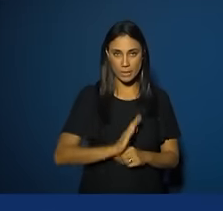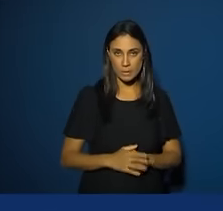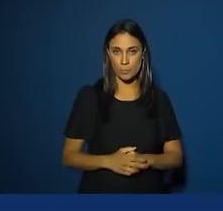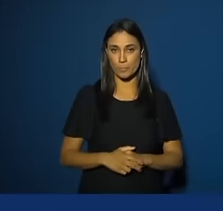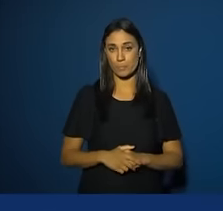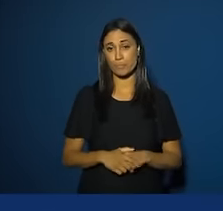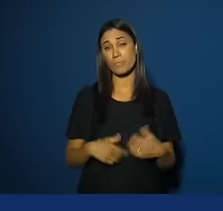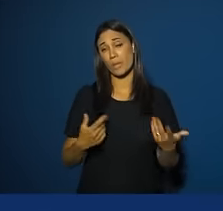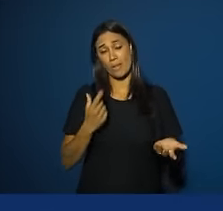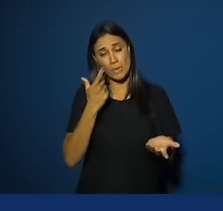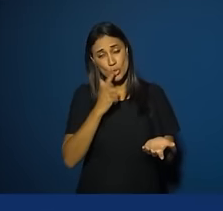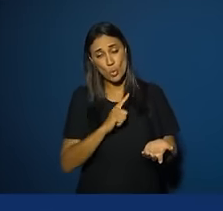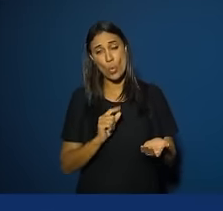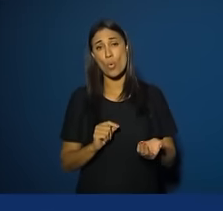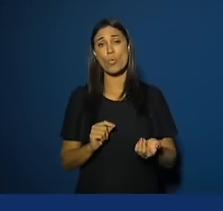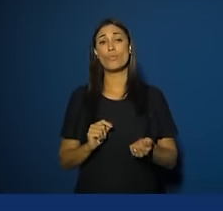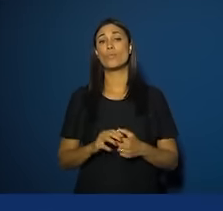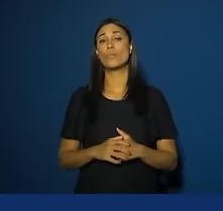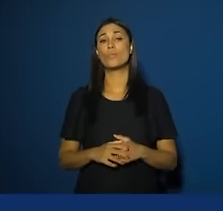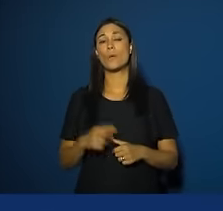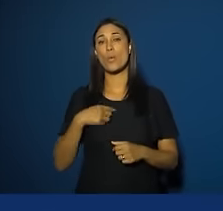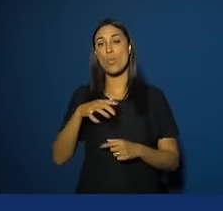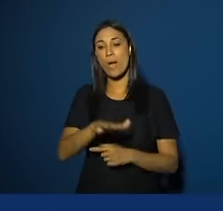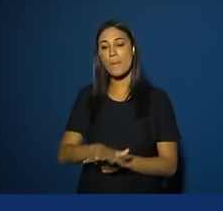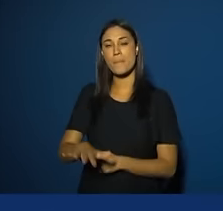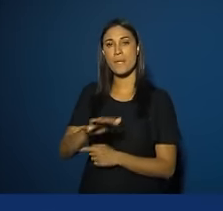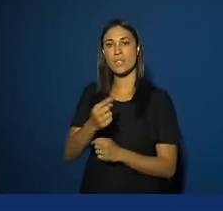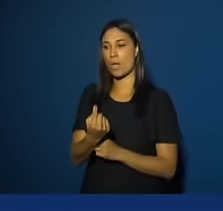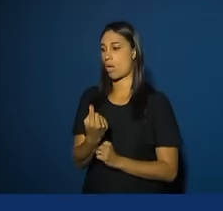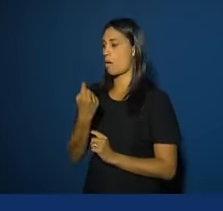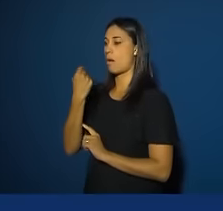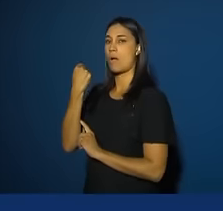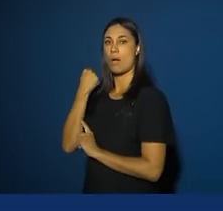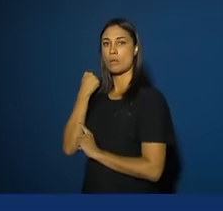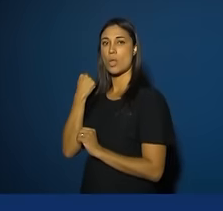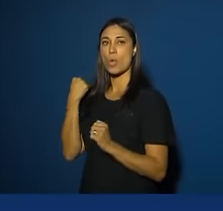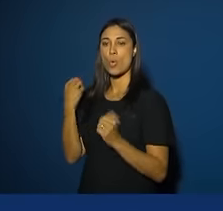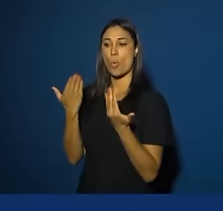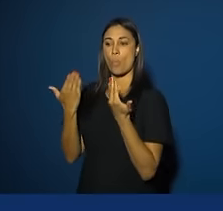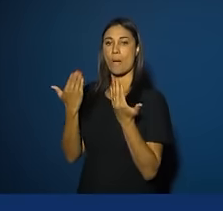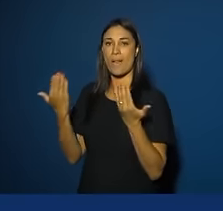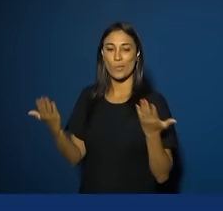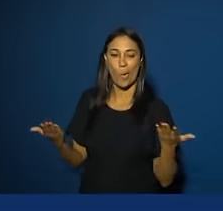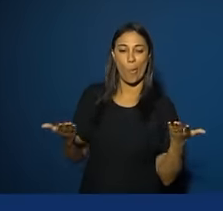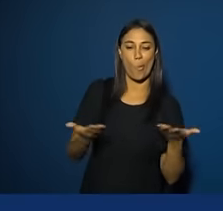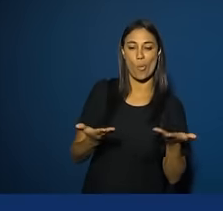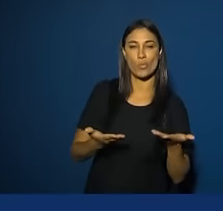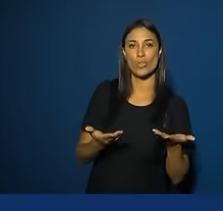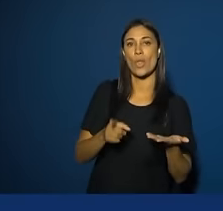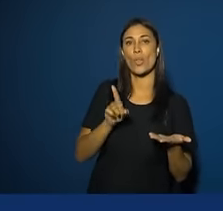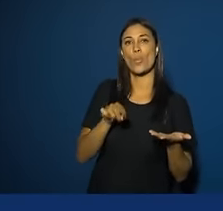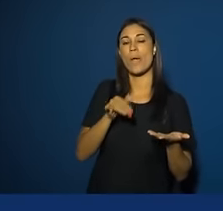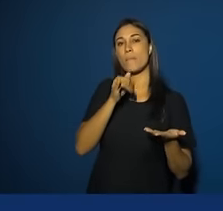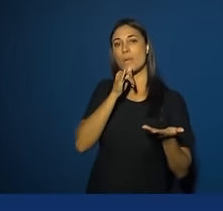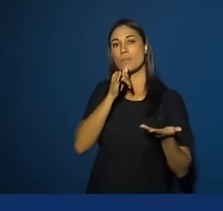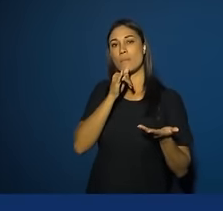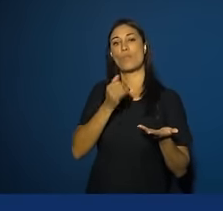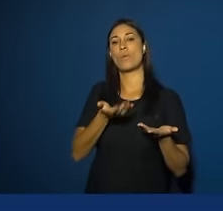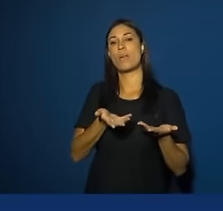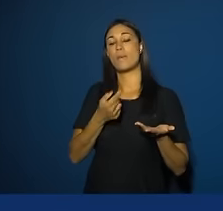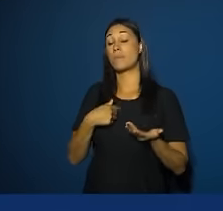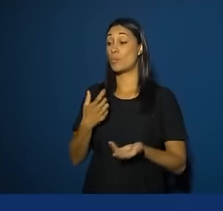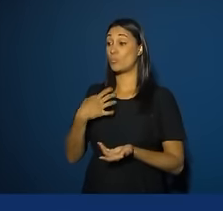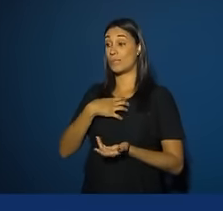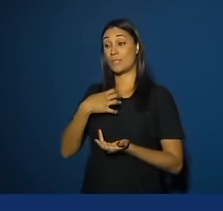né e de novo o o o ambiente anterior ou o ambiente atual não é um monopólio ideológico né não é o governo André eu